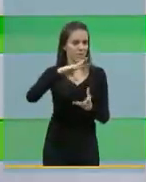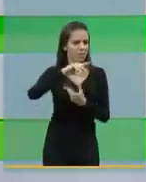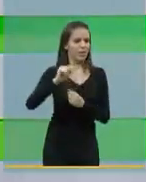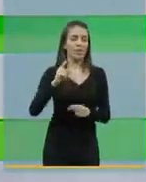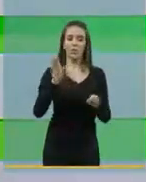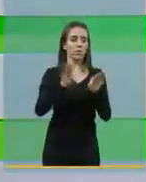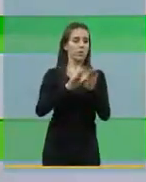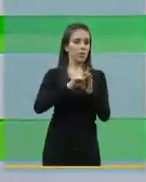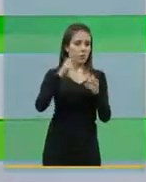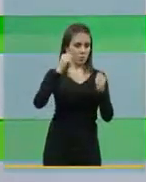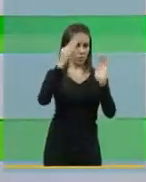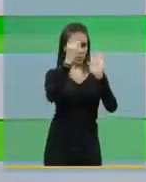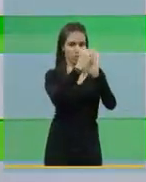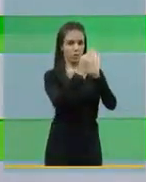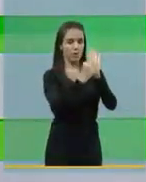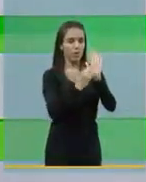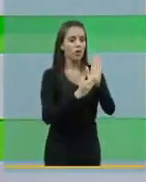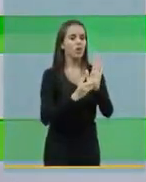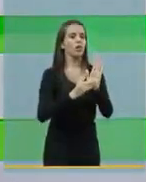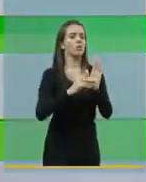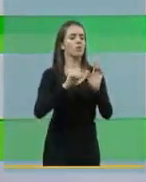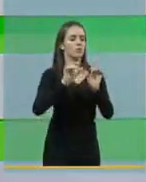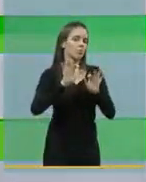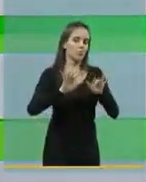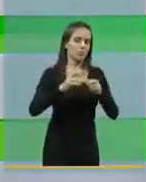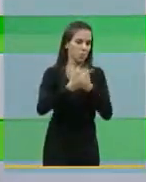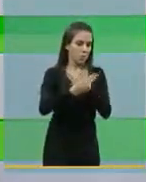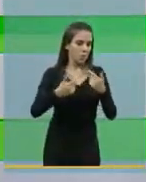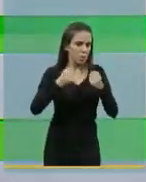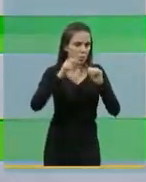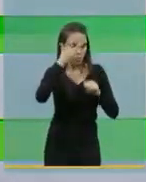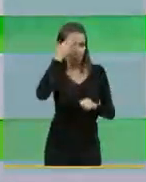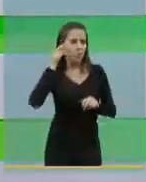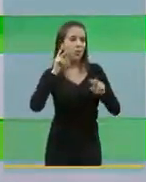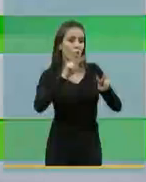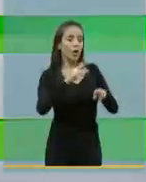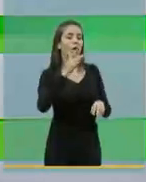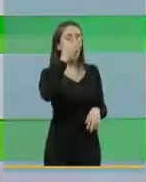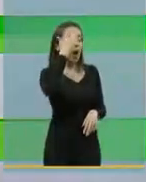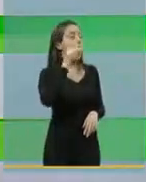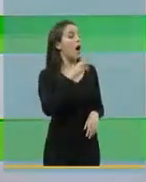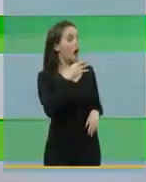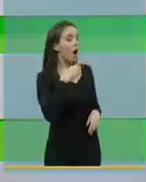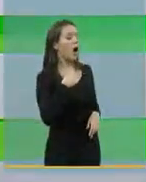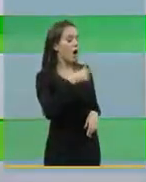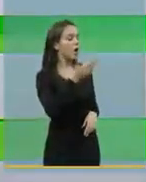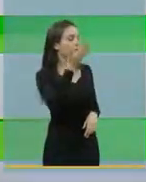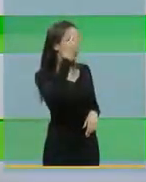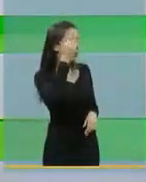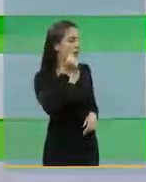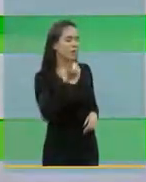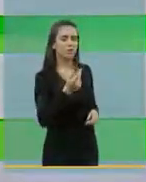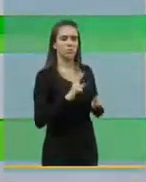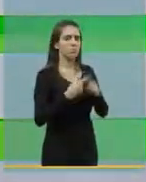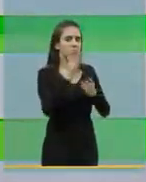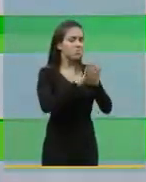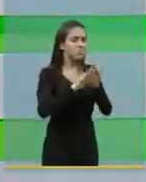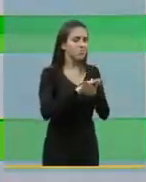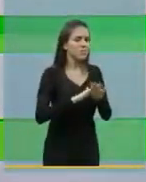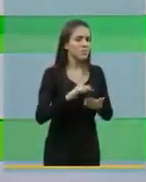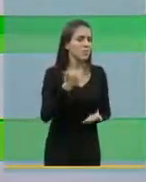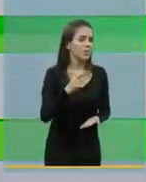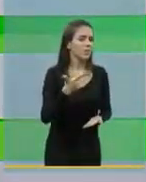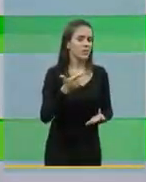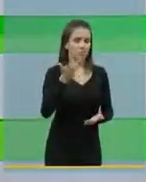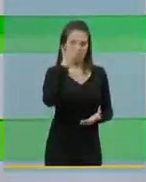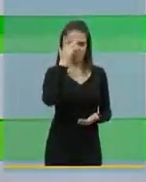lança também uma plataforma para que o país possa conhecer participar as operações compromissadas são